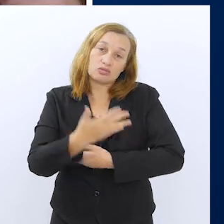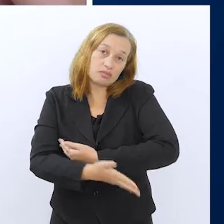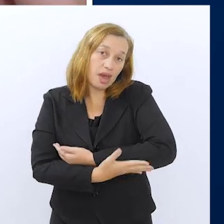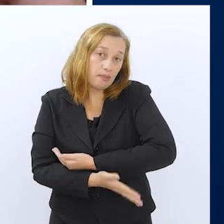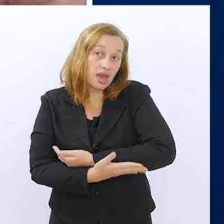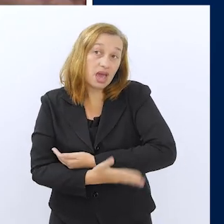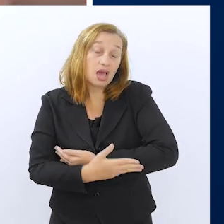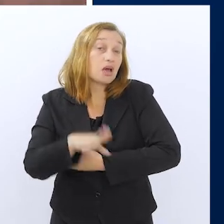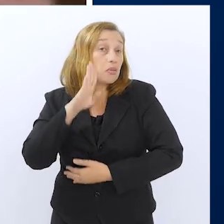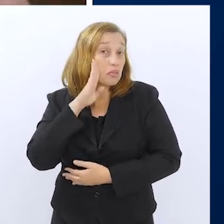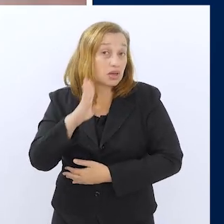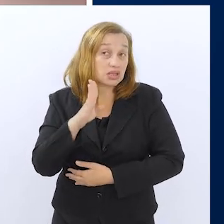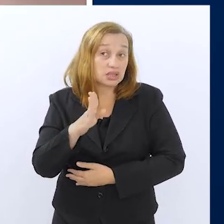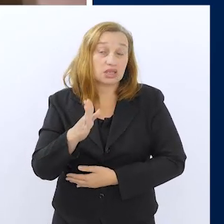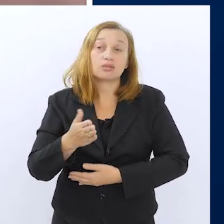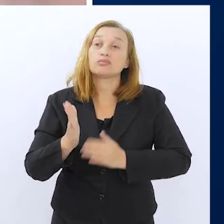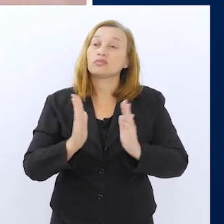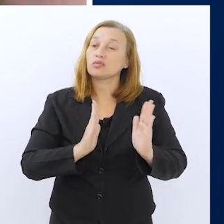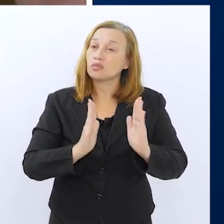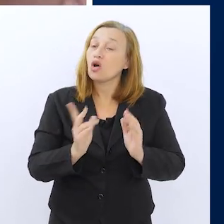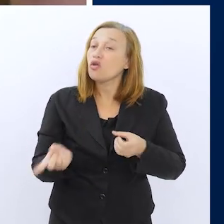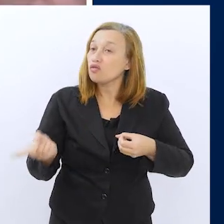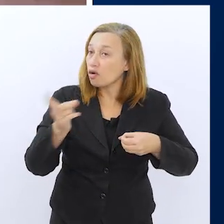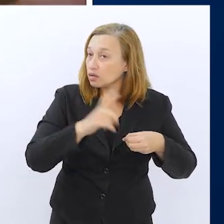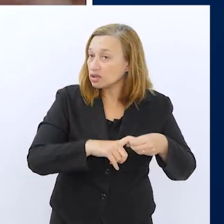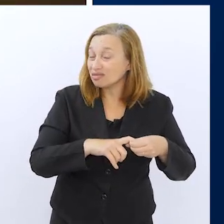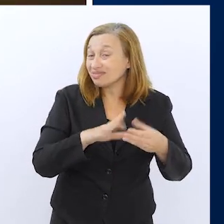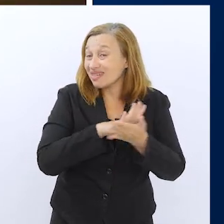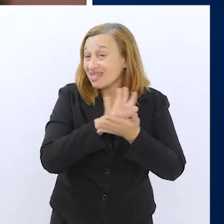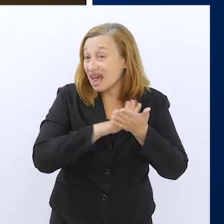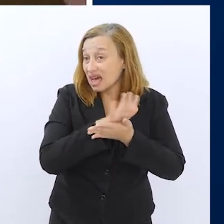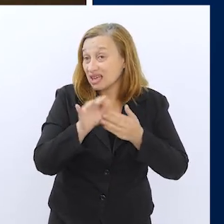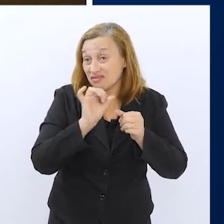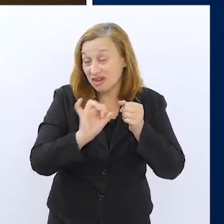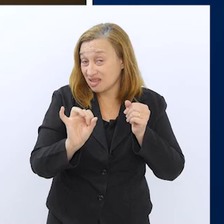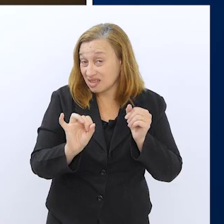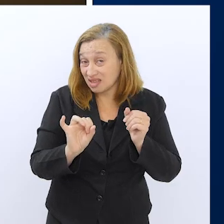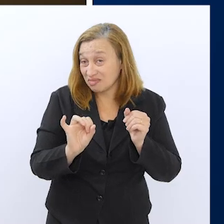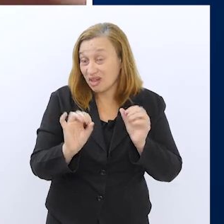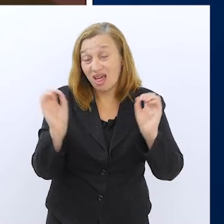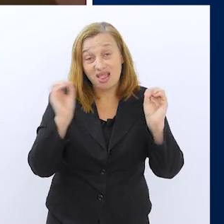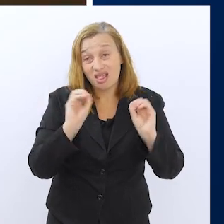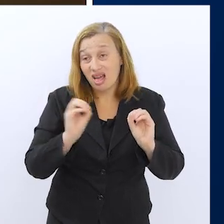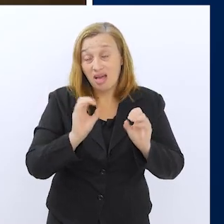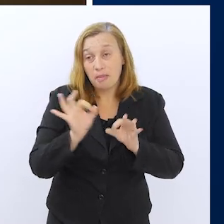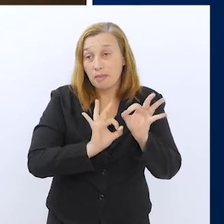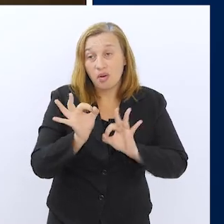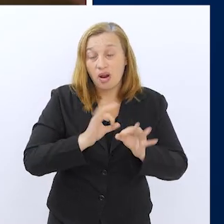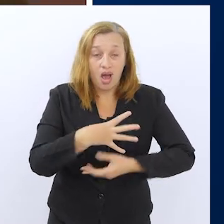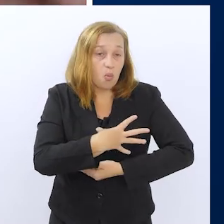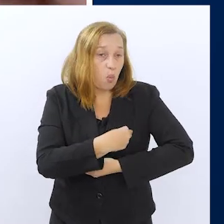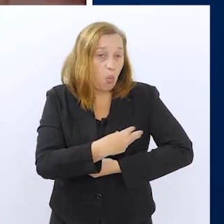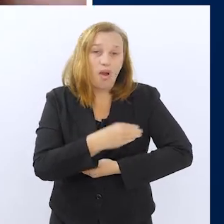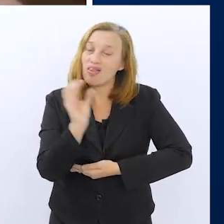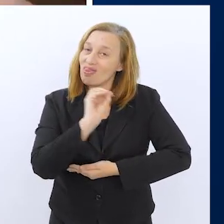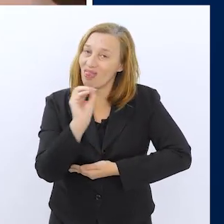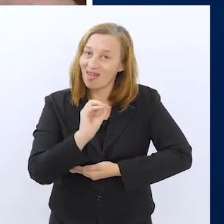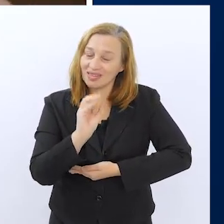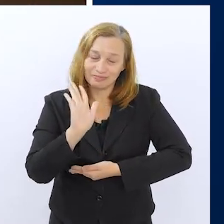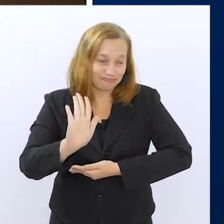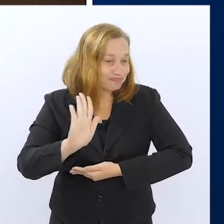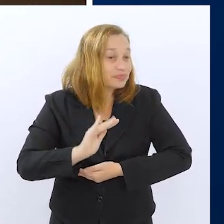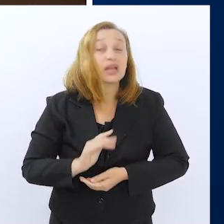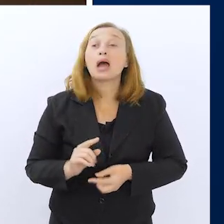assim, a princípio, na gestação, voltando, não temos nada que precisamos fazer especificamente para preparar a